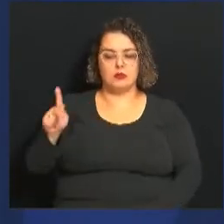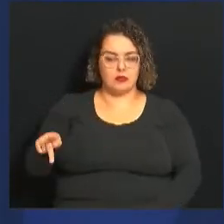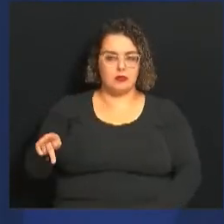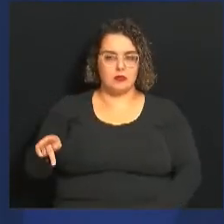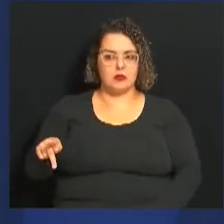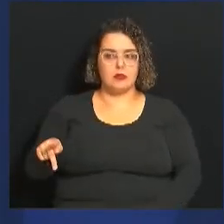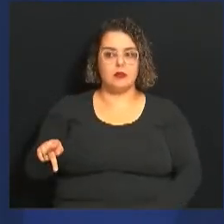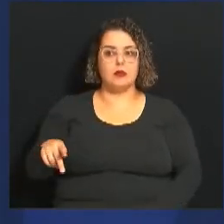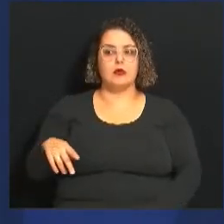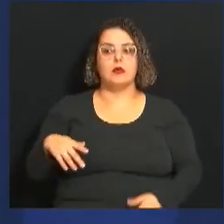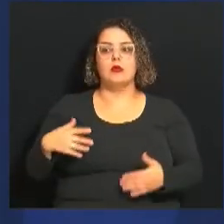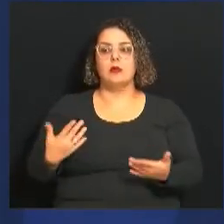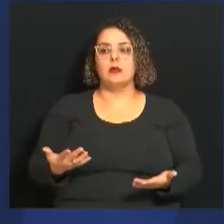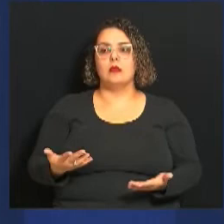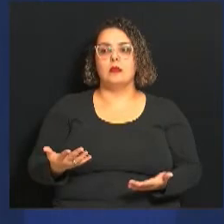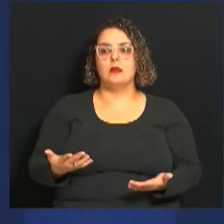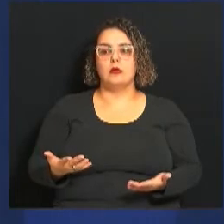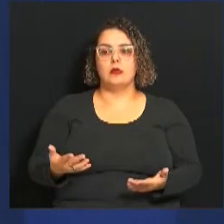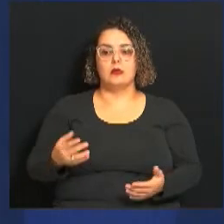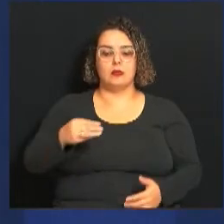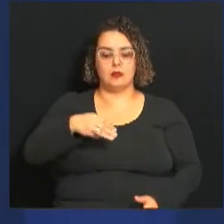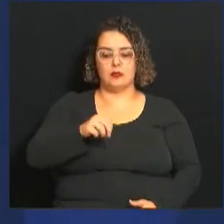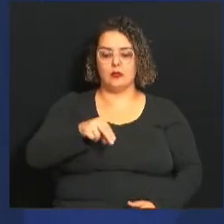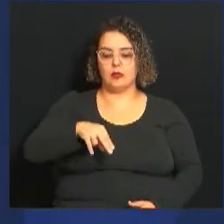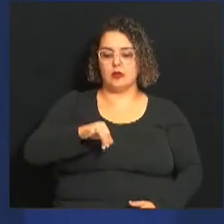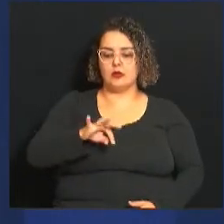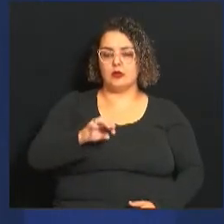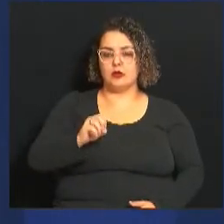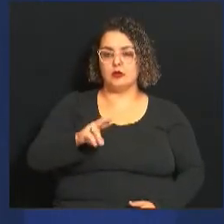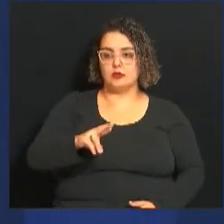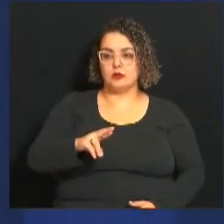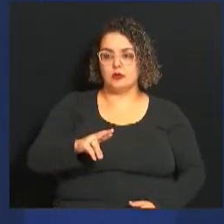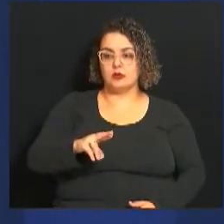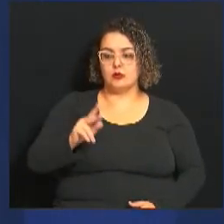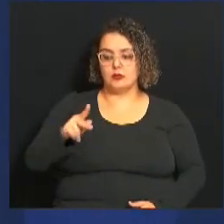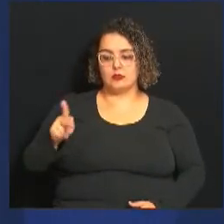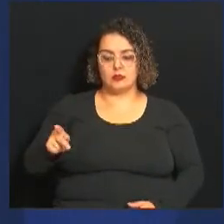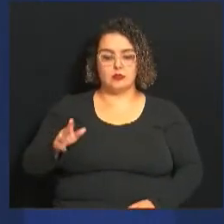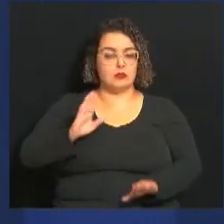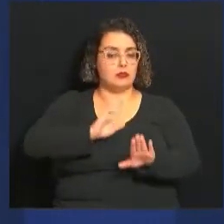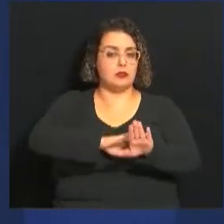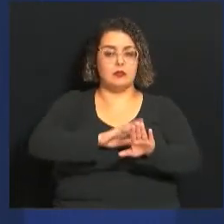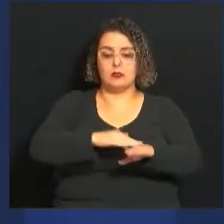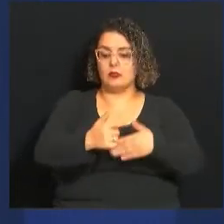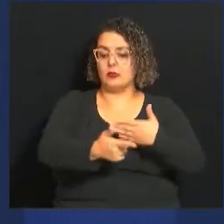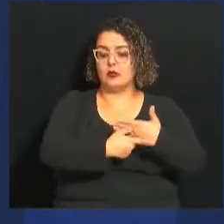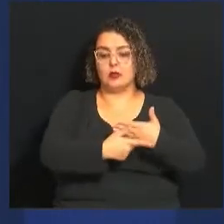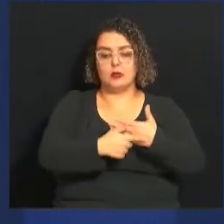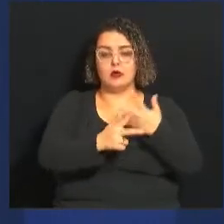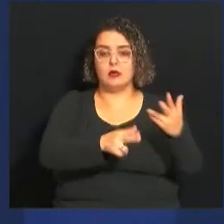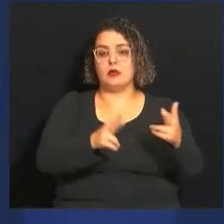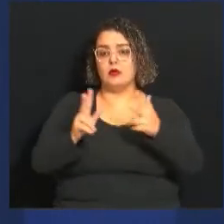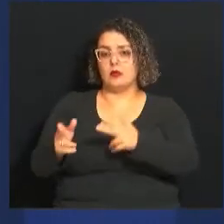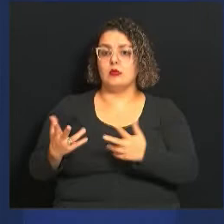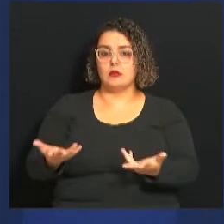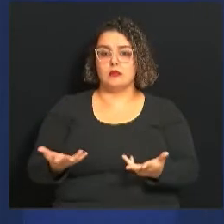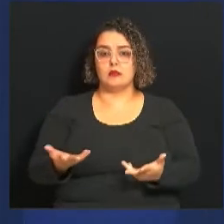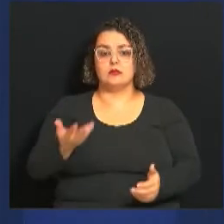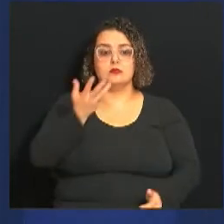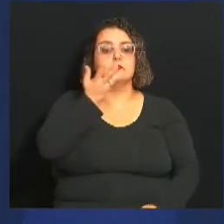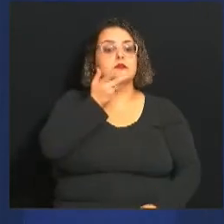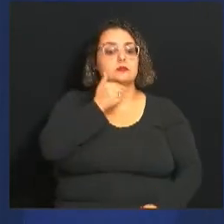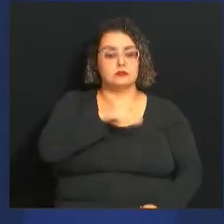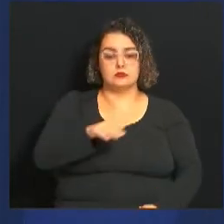professor. Só que tanto o monitor como o professor, eles cumprem a mesma função na sala de aula. Na educação infantil, a educação infantil é